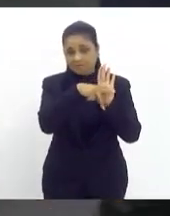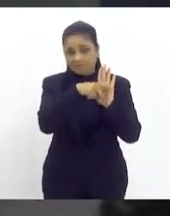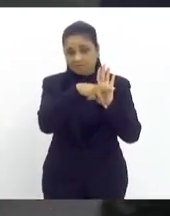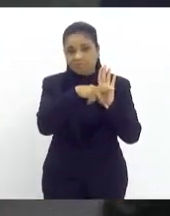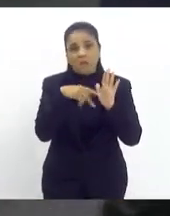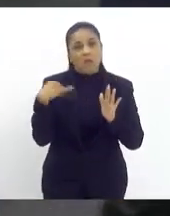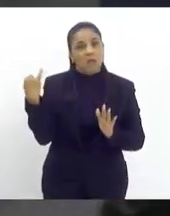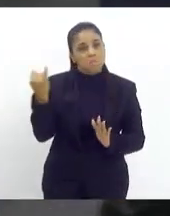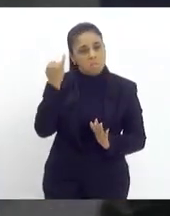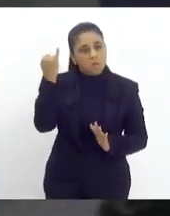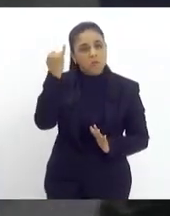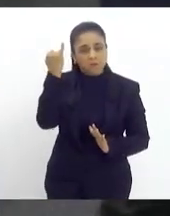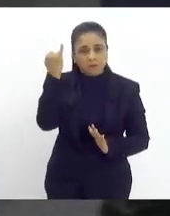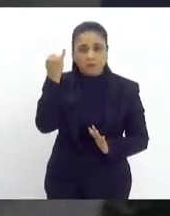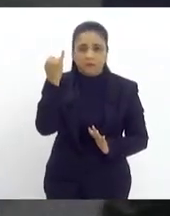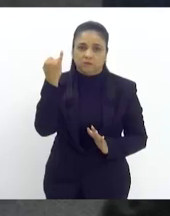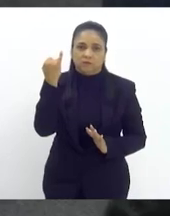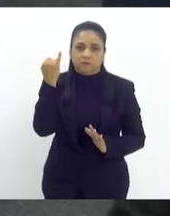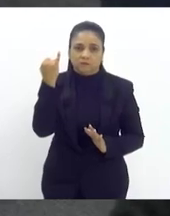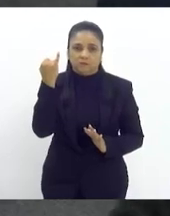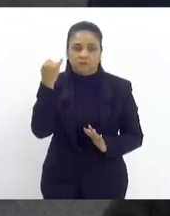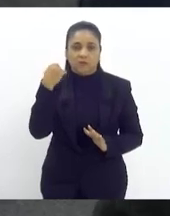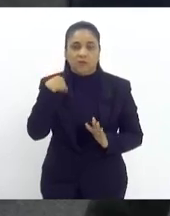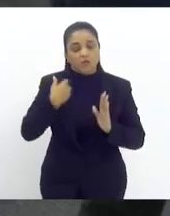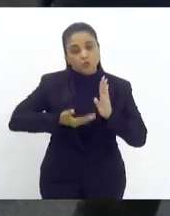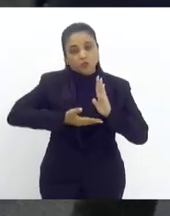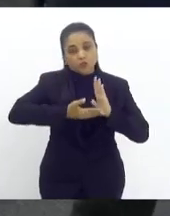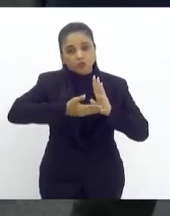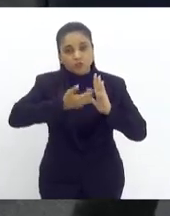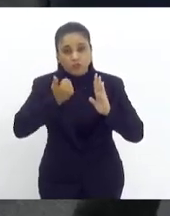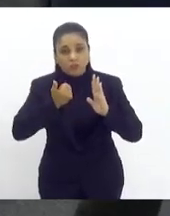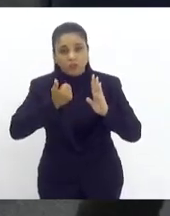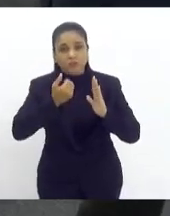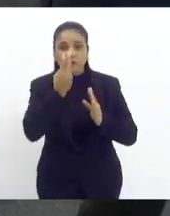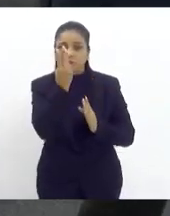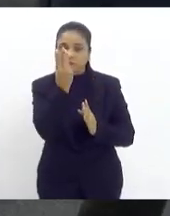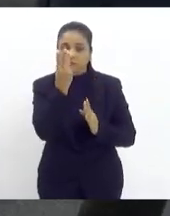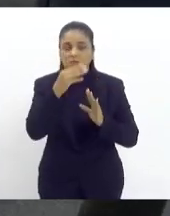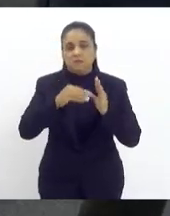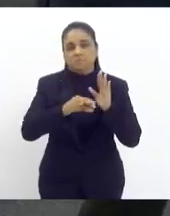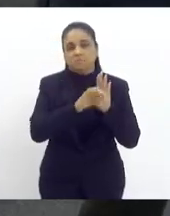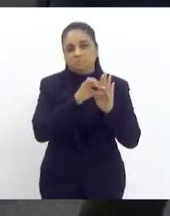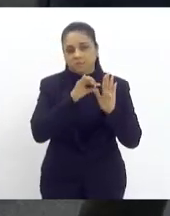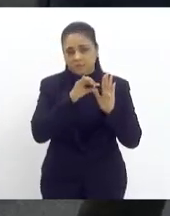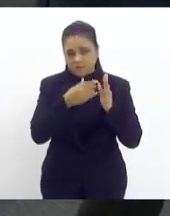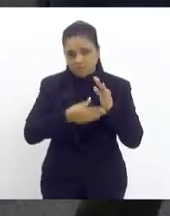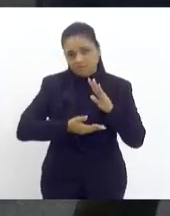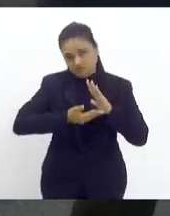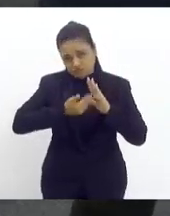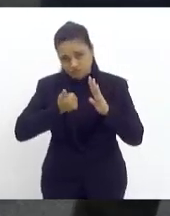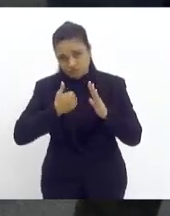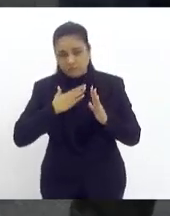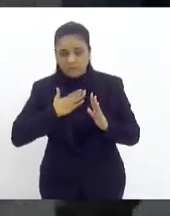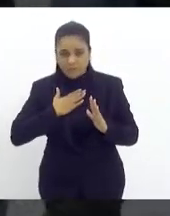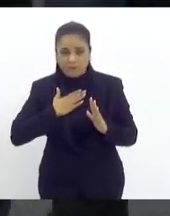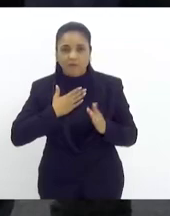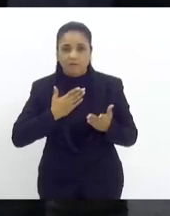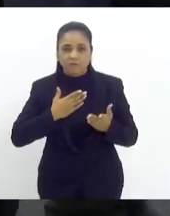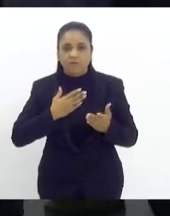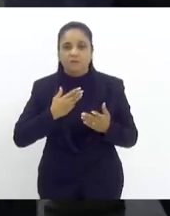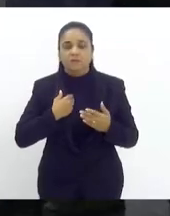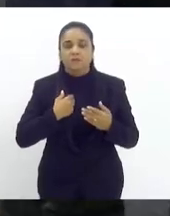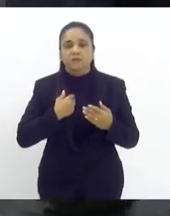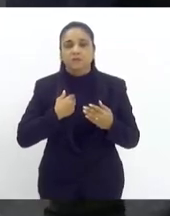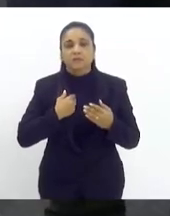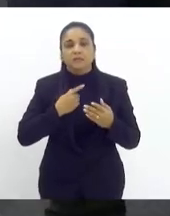é importante então eu tô retirando as três emendas senhor presidente então três